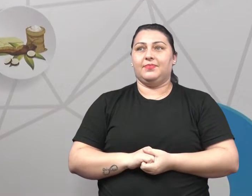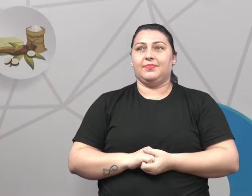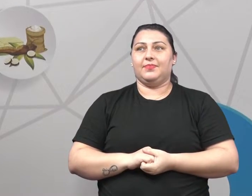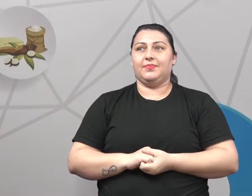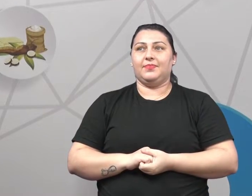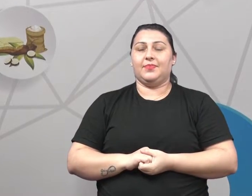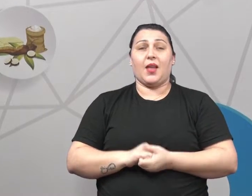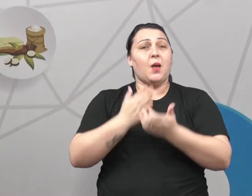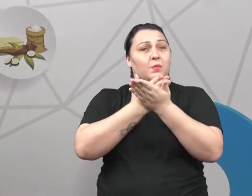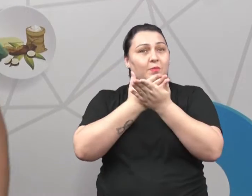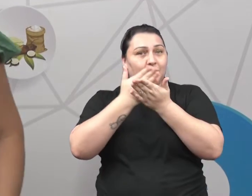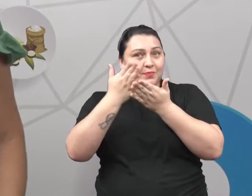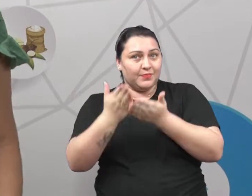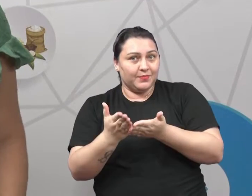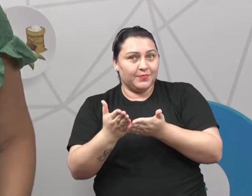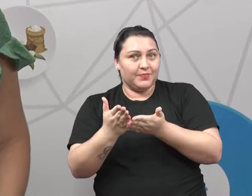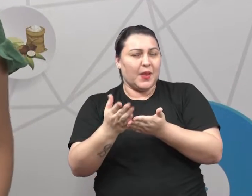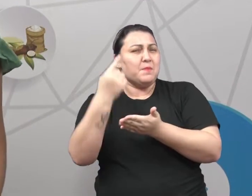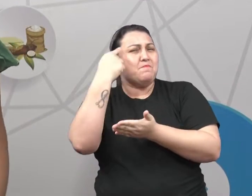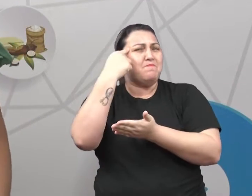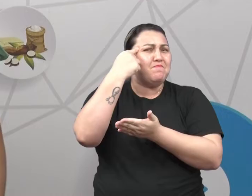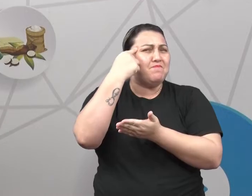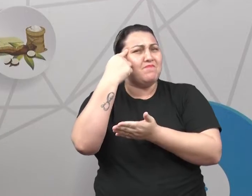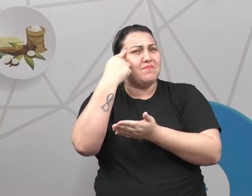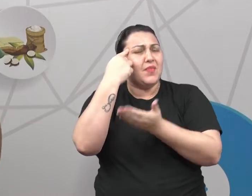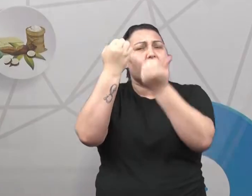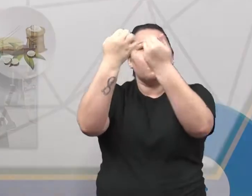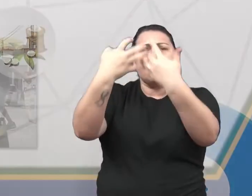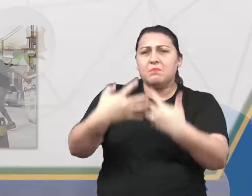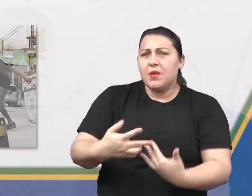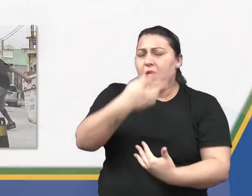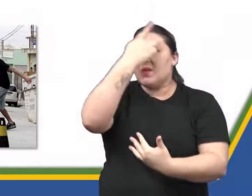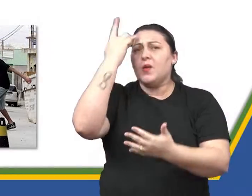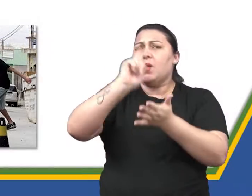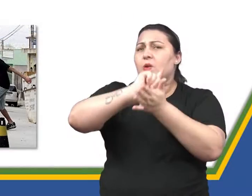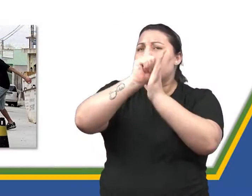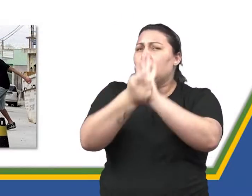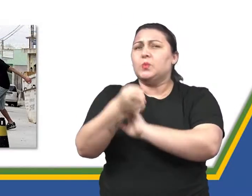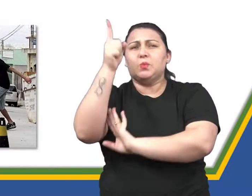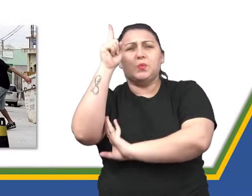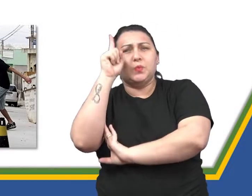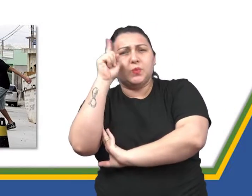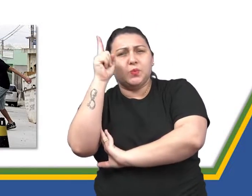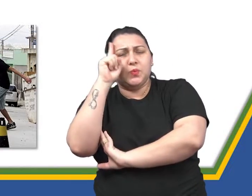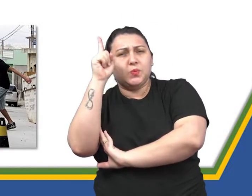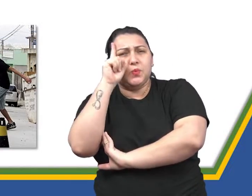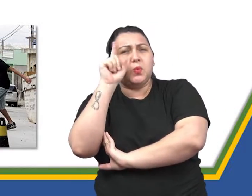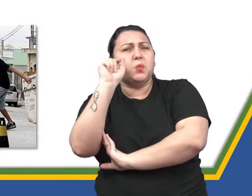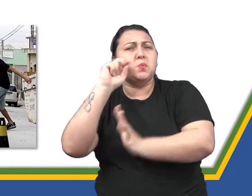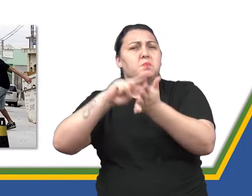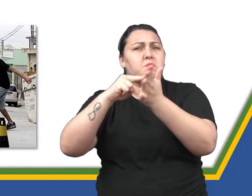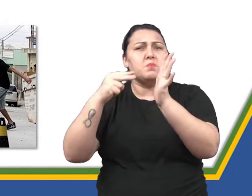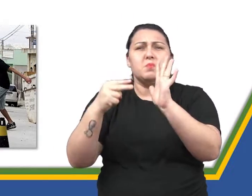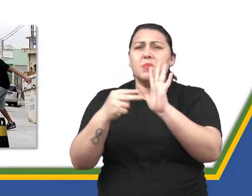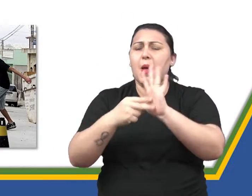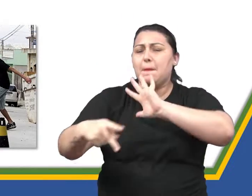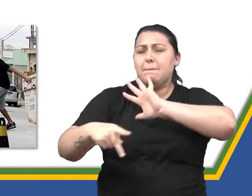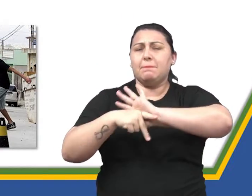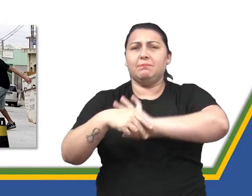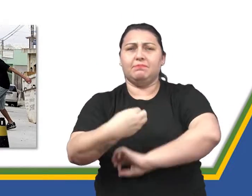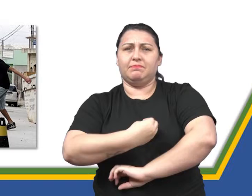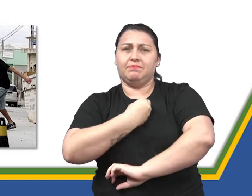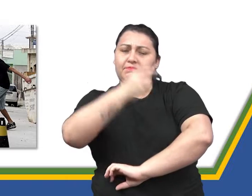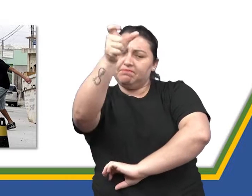Para começar, nós vamos pensar sobre o relato pessoal como um gênero cotidiano. Quer dizer que é algo que faz parte da nossa